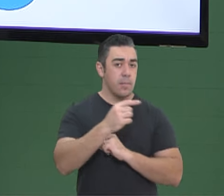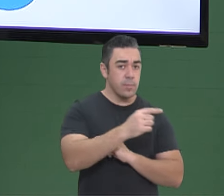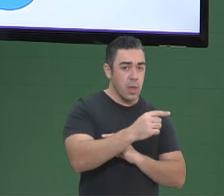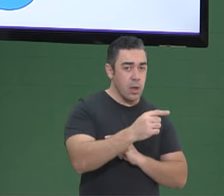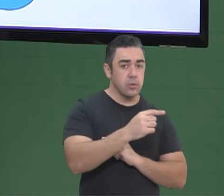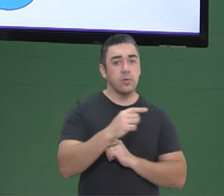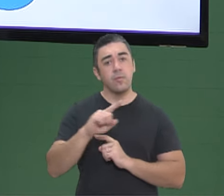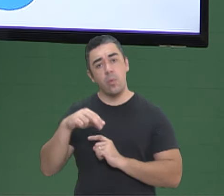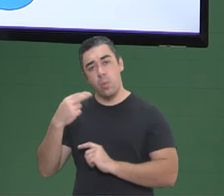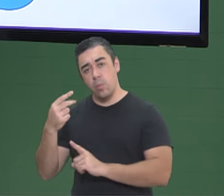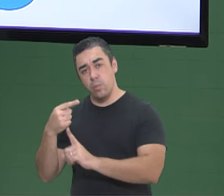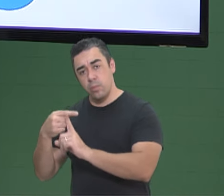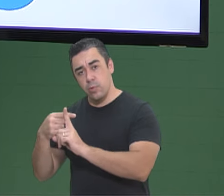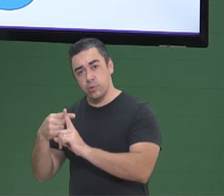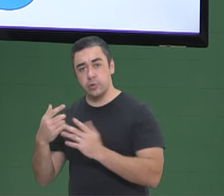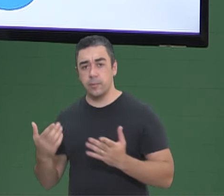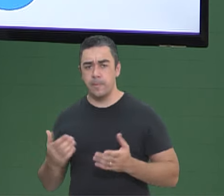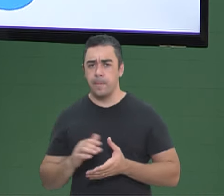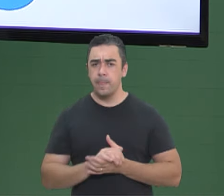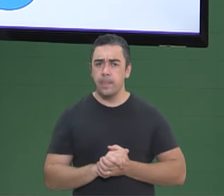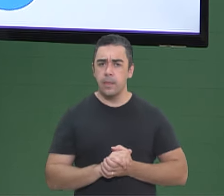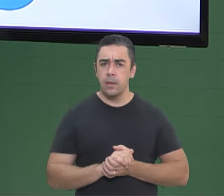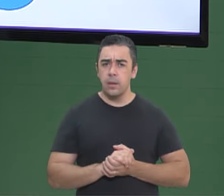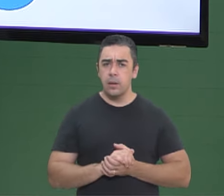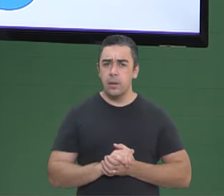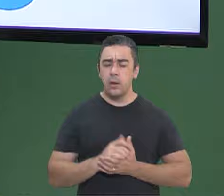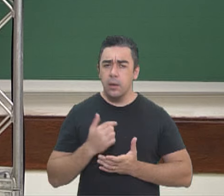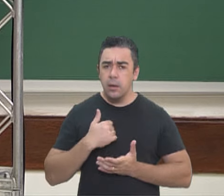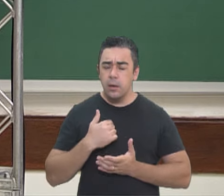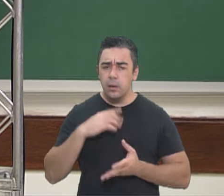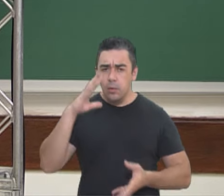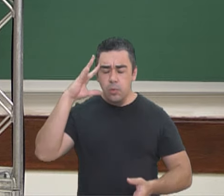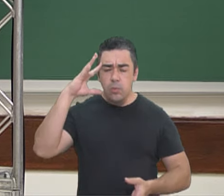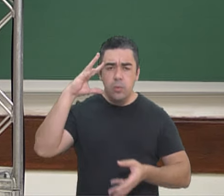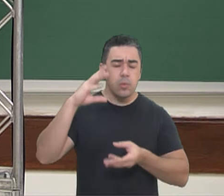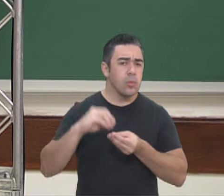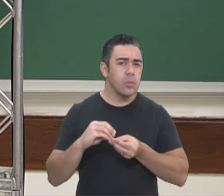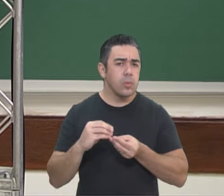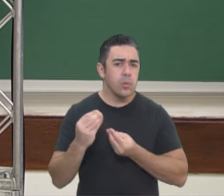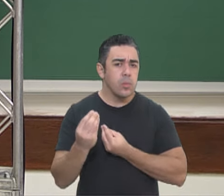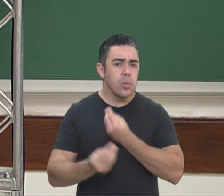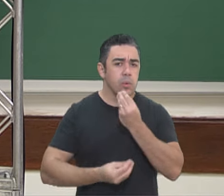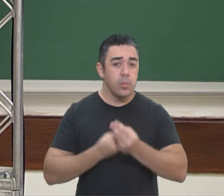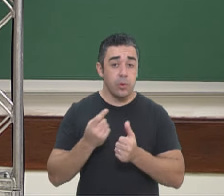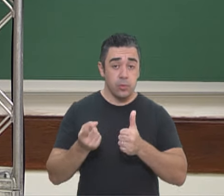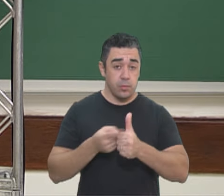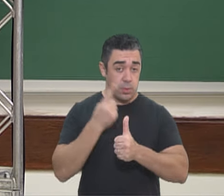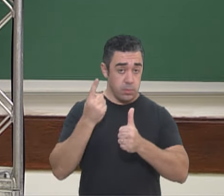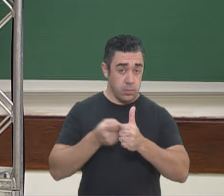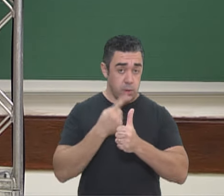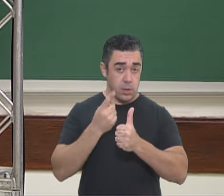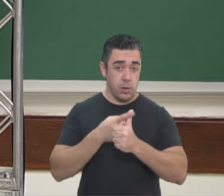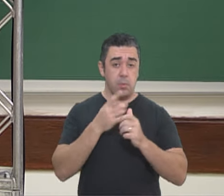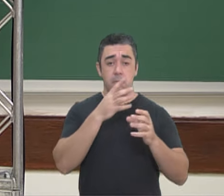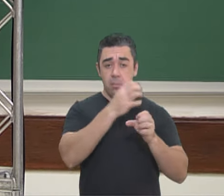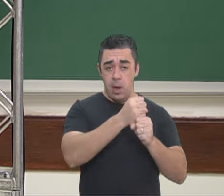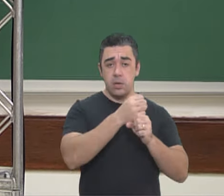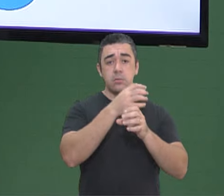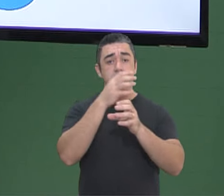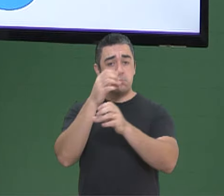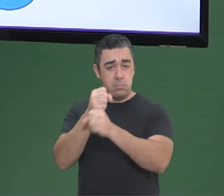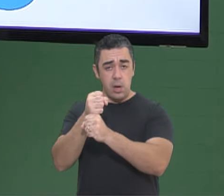adicionamos os módulos. E fazemos o quê? Mantemos os sinais. Tudo bem? E na